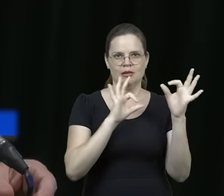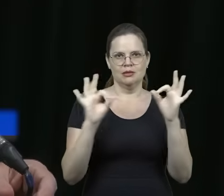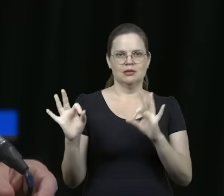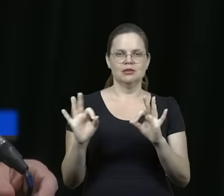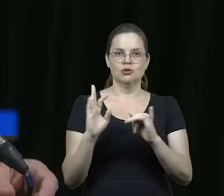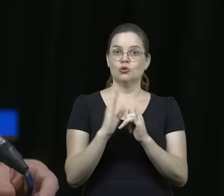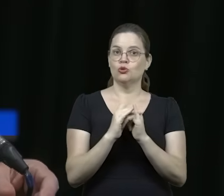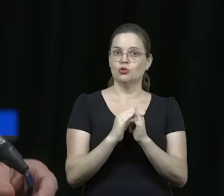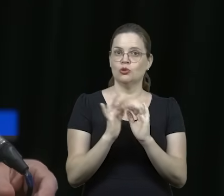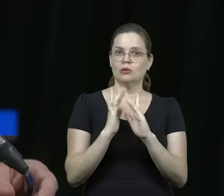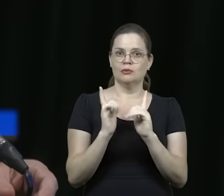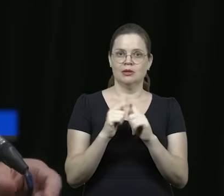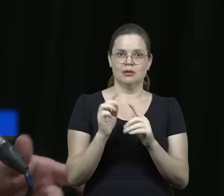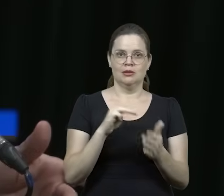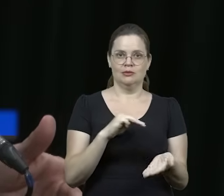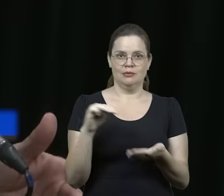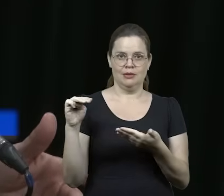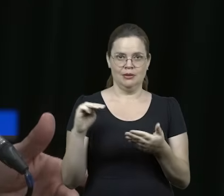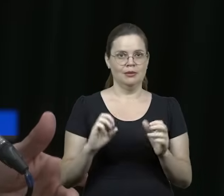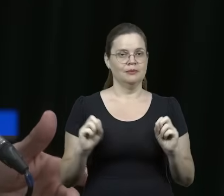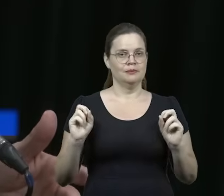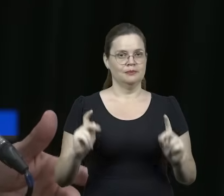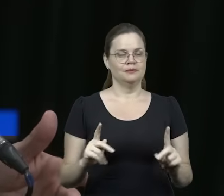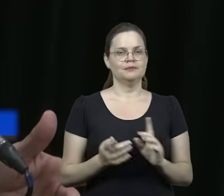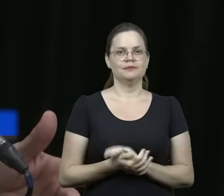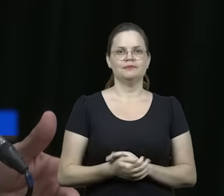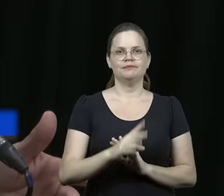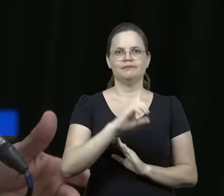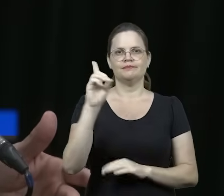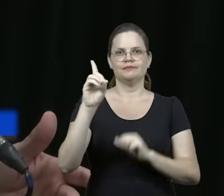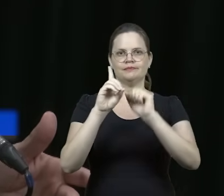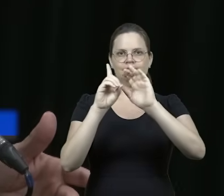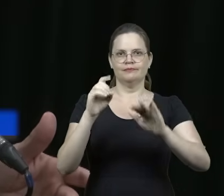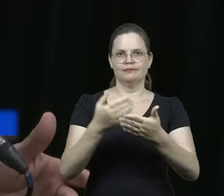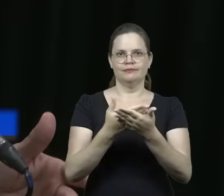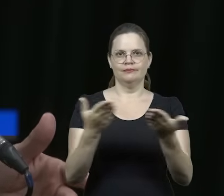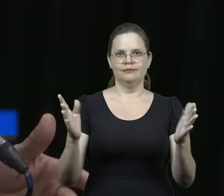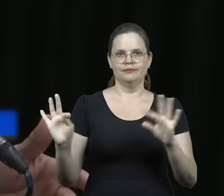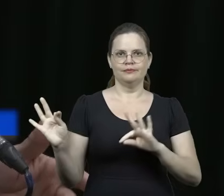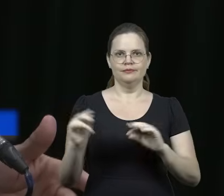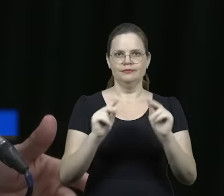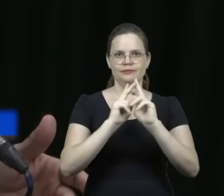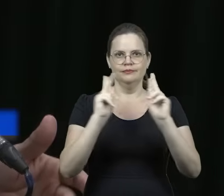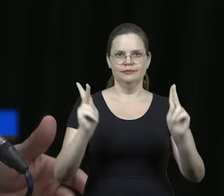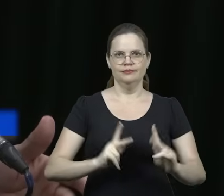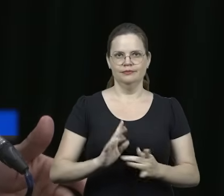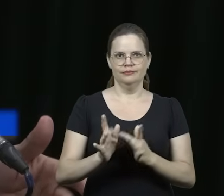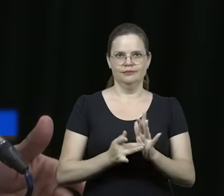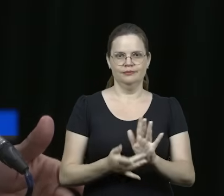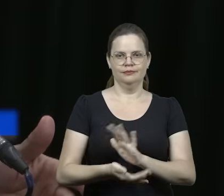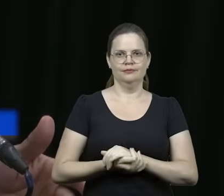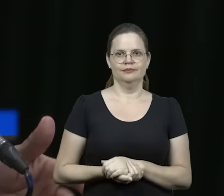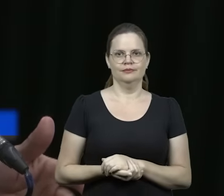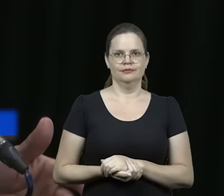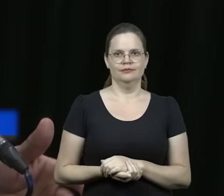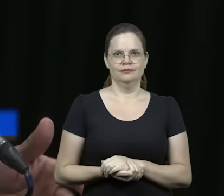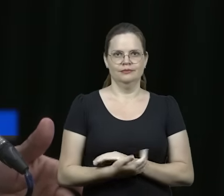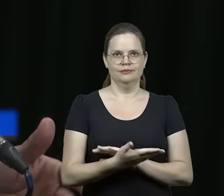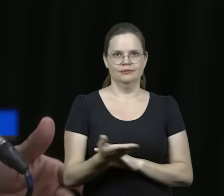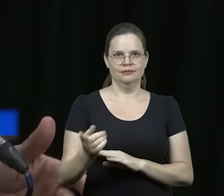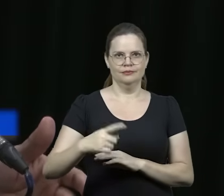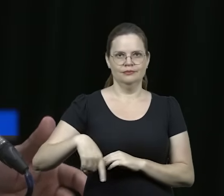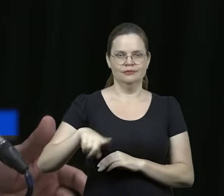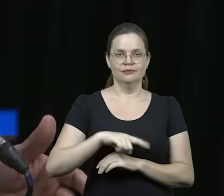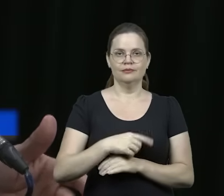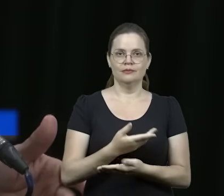Igreja Cristã Maranata. Sendo assim, que Deus abençoe a todos. A paz do Senhor Jesus, meus